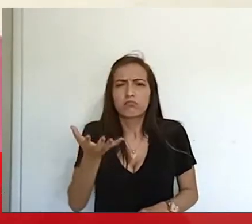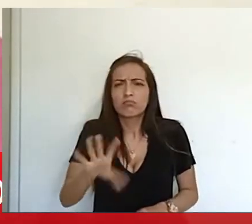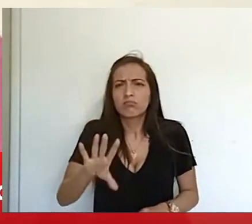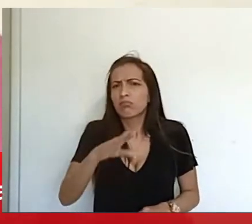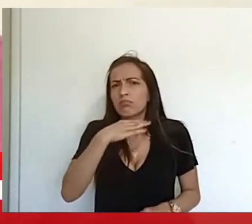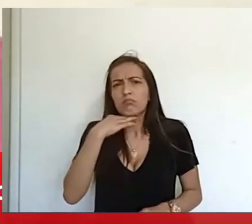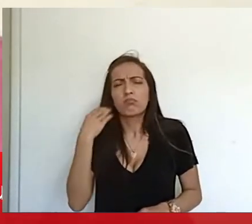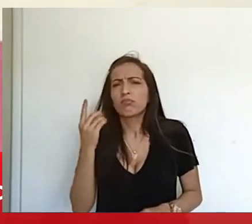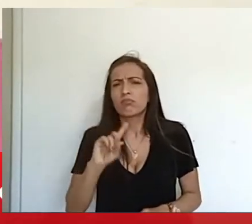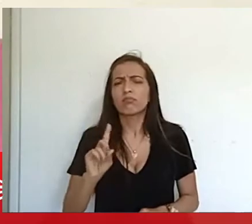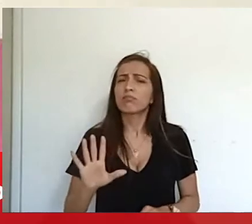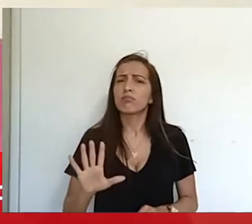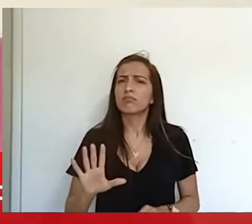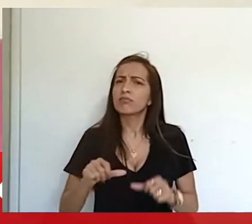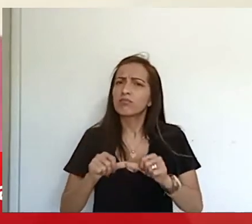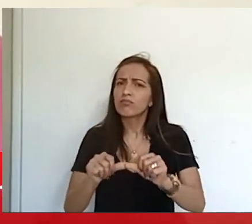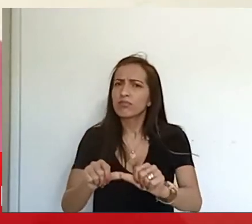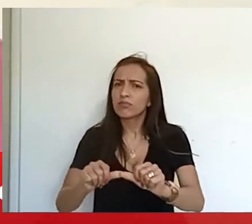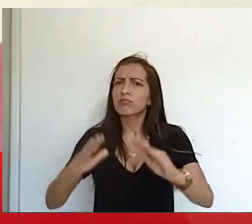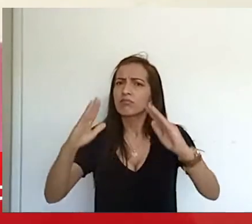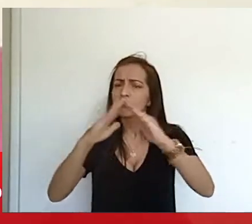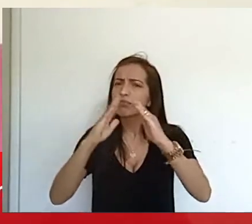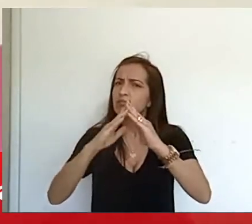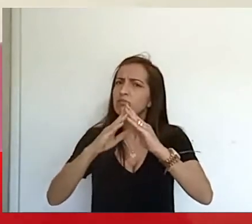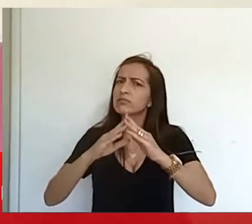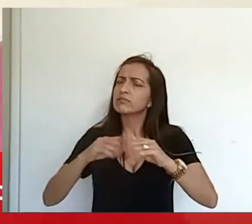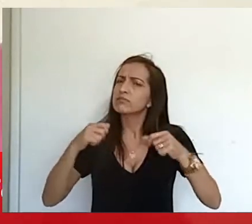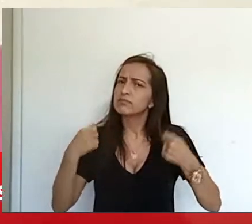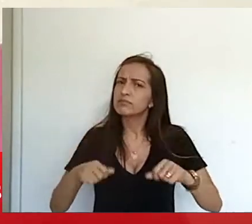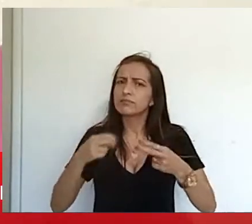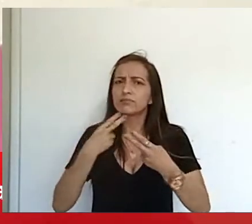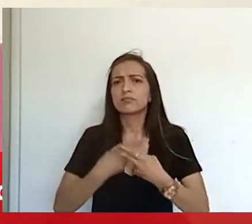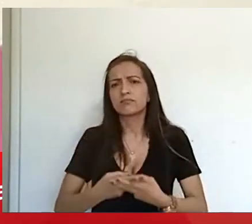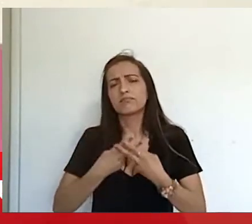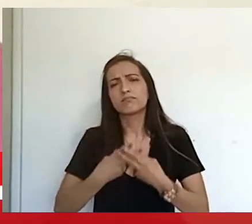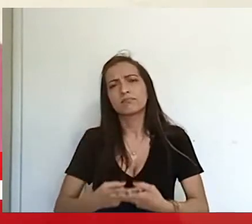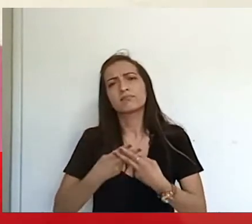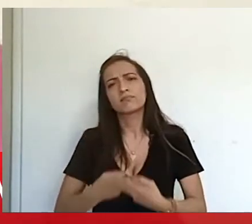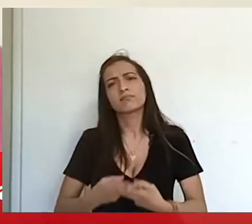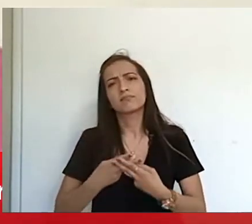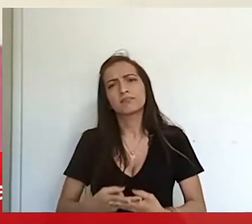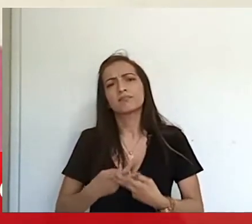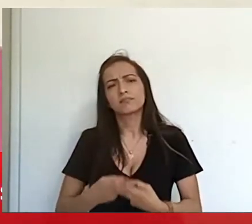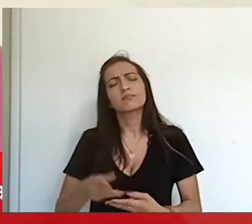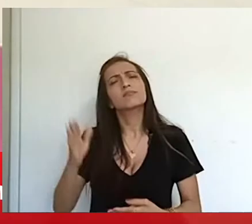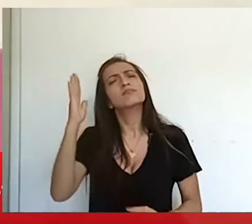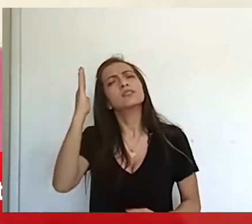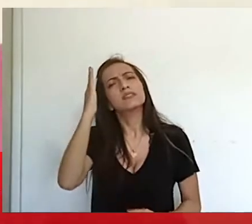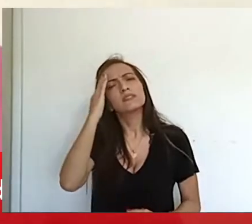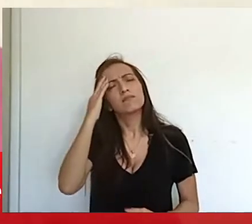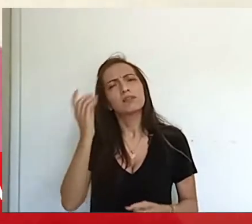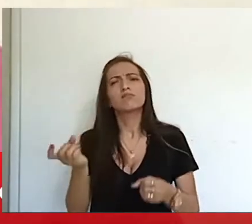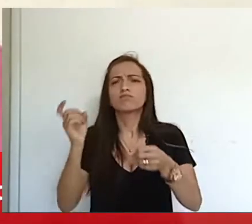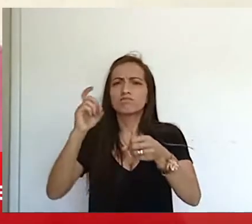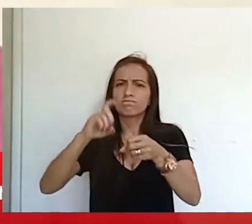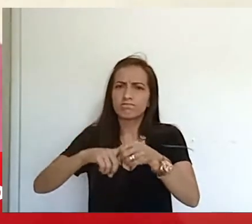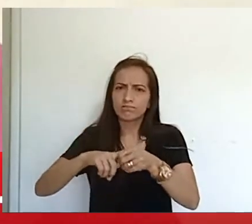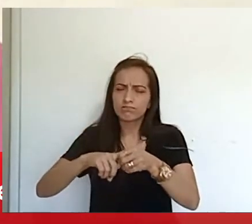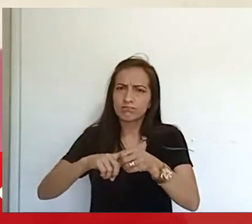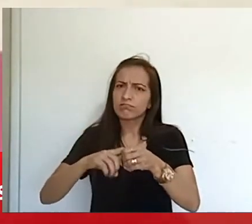isso, ter paciência, nós vamos usar as armas que nós temos, nós sabemos que o momento de voltar vai chegar, né, mas não vai